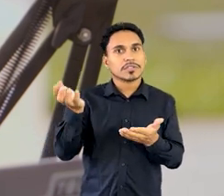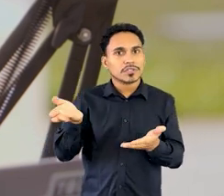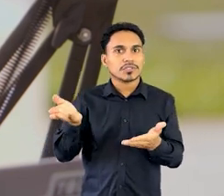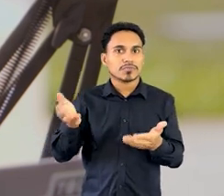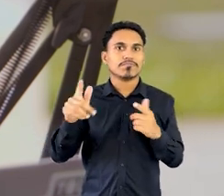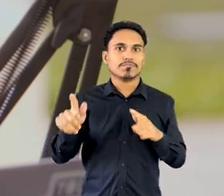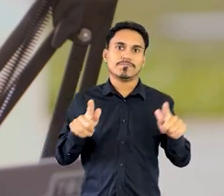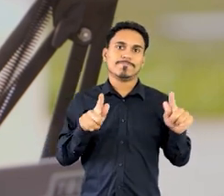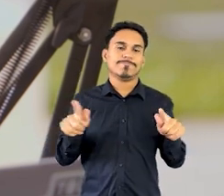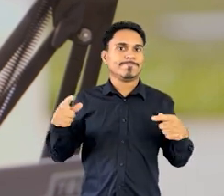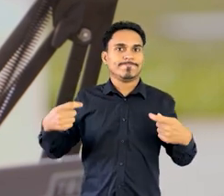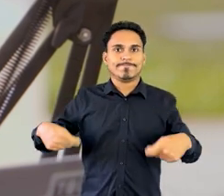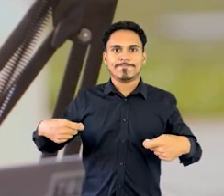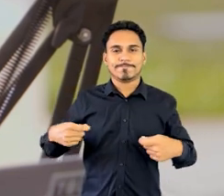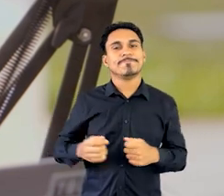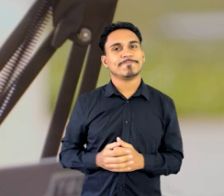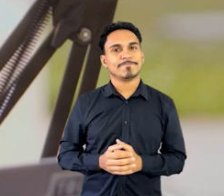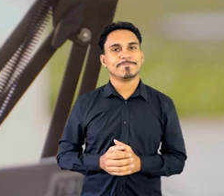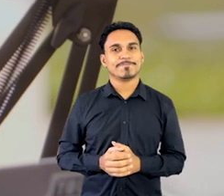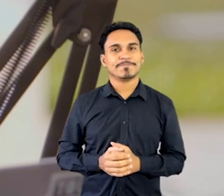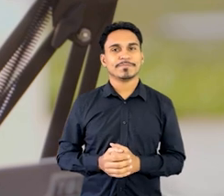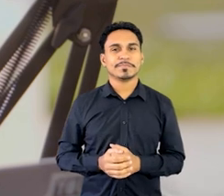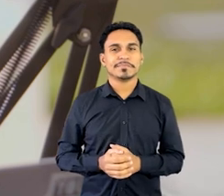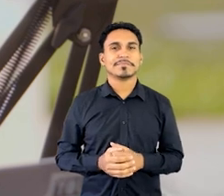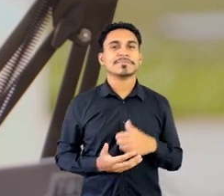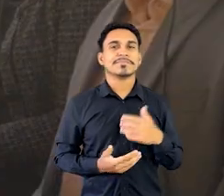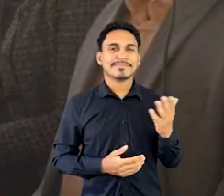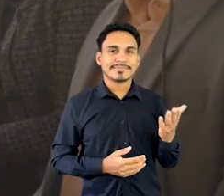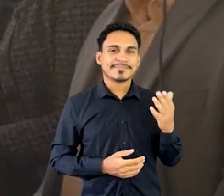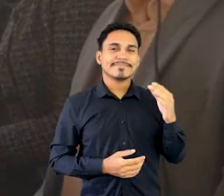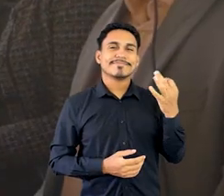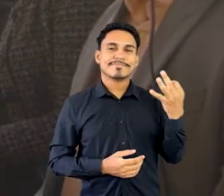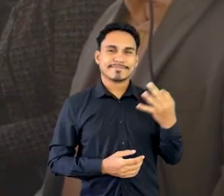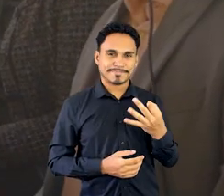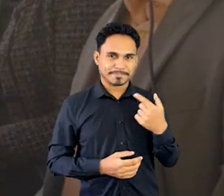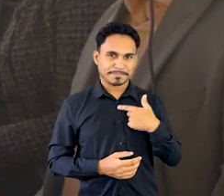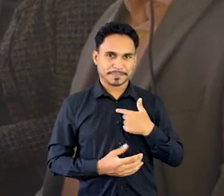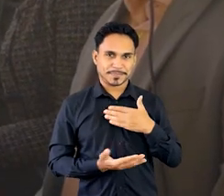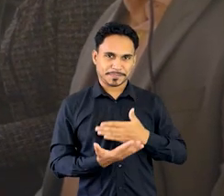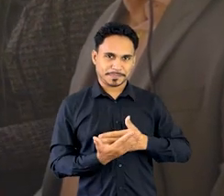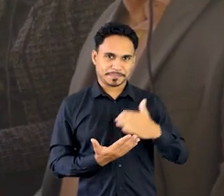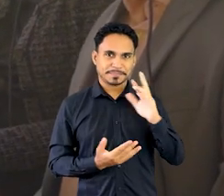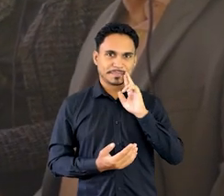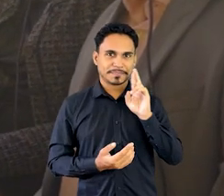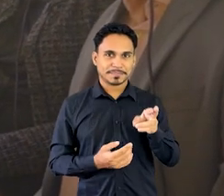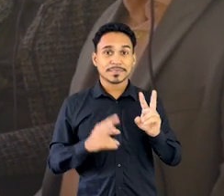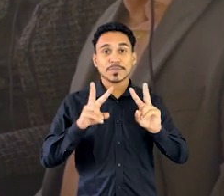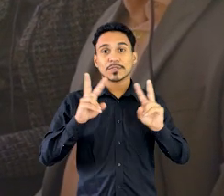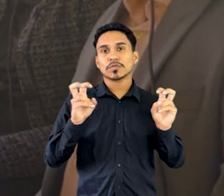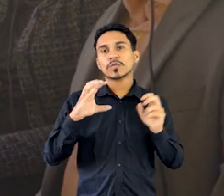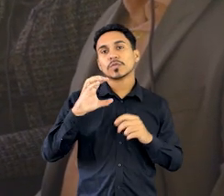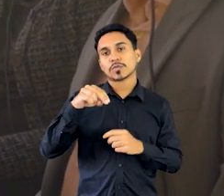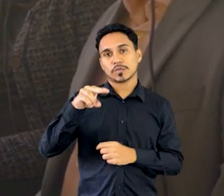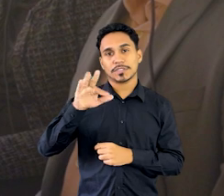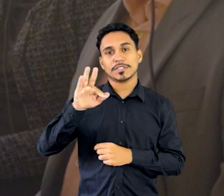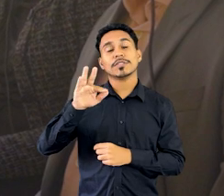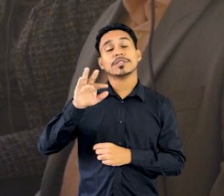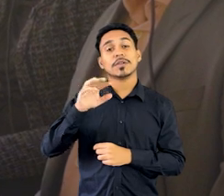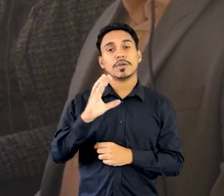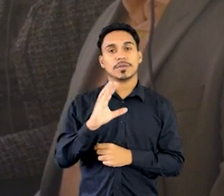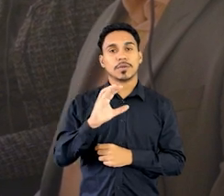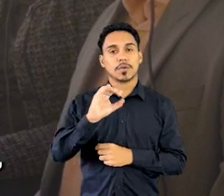importante pra gestão eh dessas instituições perfeito Lisa acho que eu vou começar aqui falando um pouquinho do